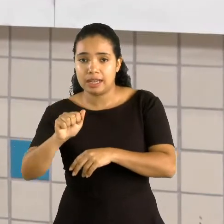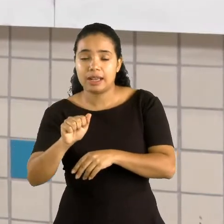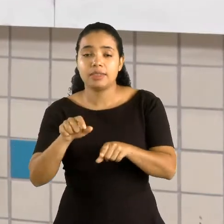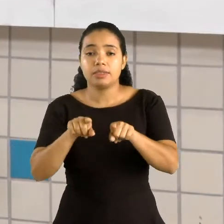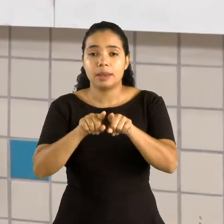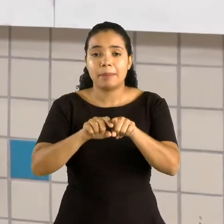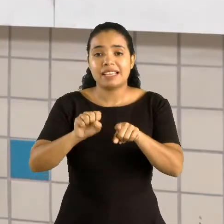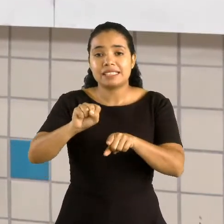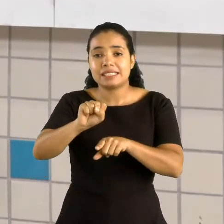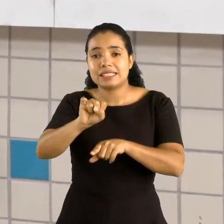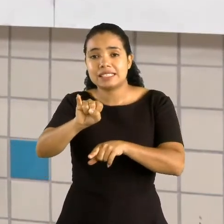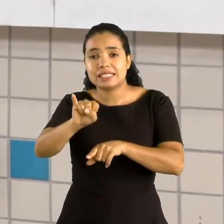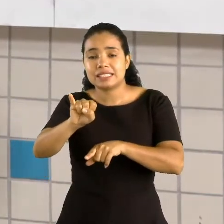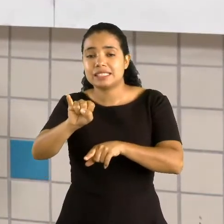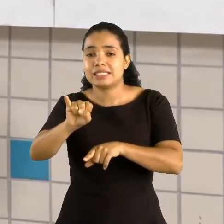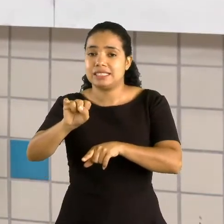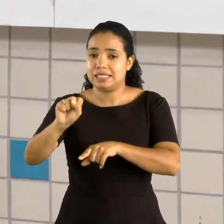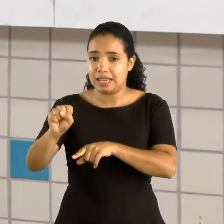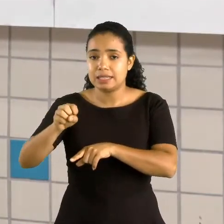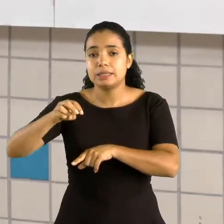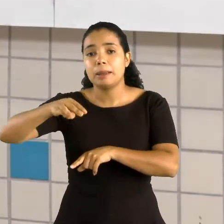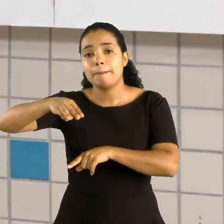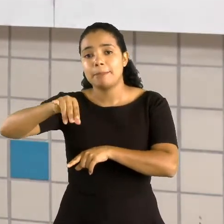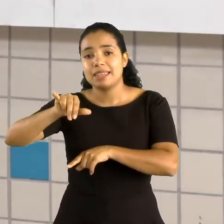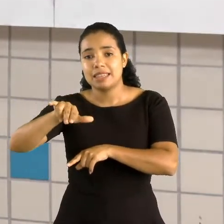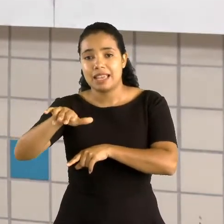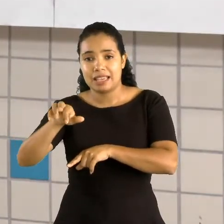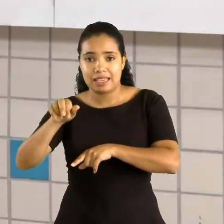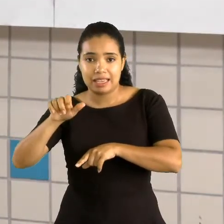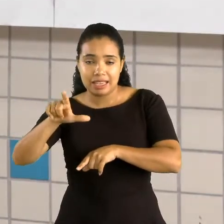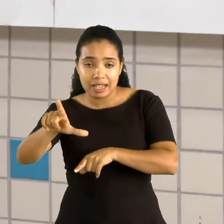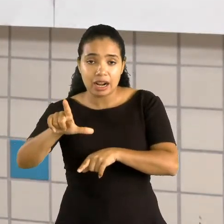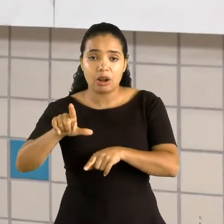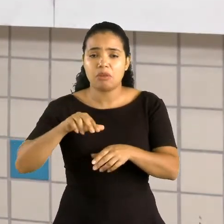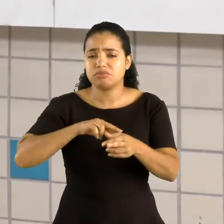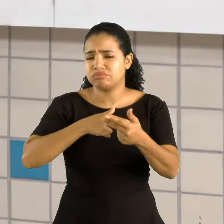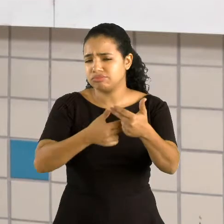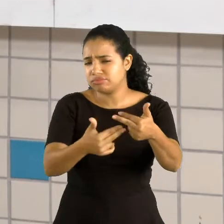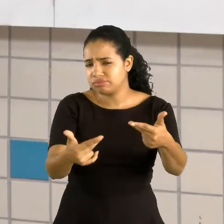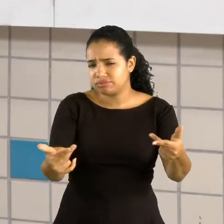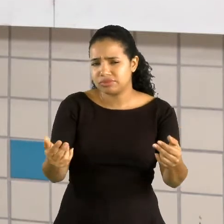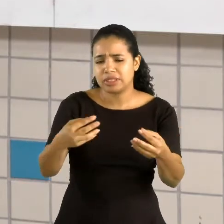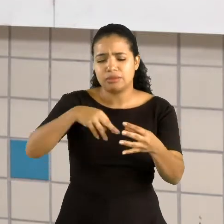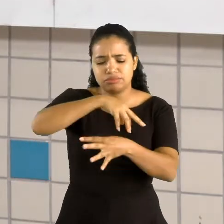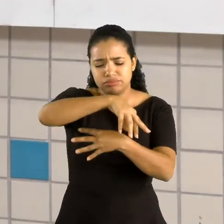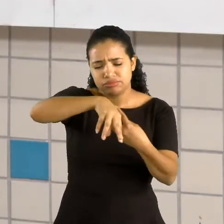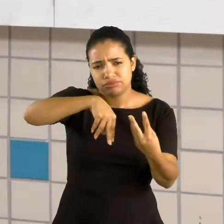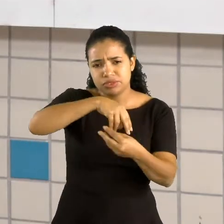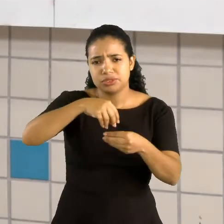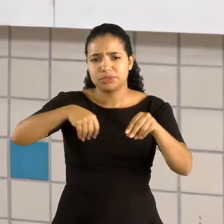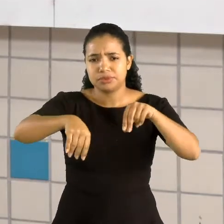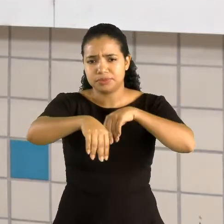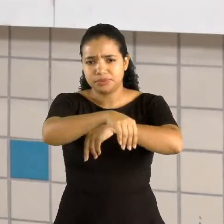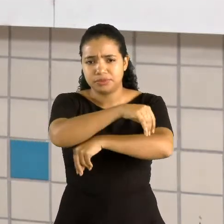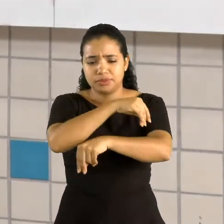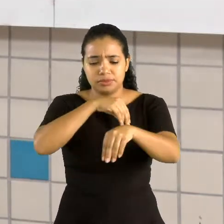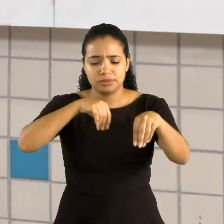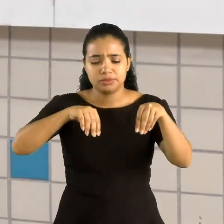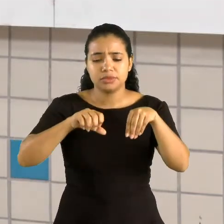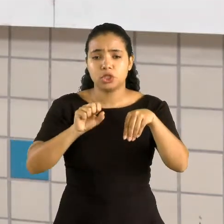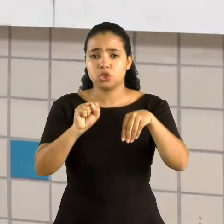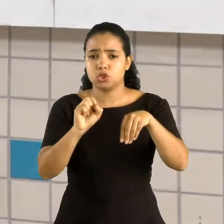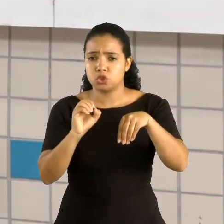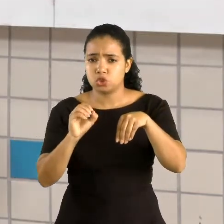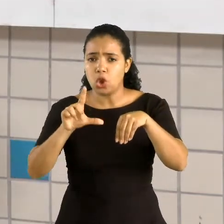desses solos, não foram? Então, hoje a nossa aula ela vai ser um pouquinho mais voltada para a importância desse solo para o ser